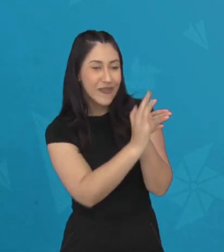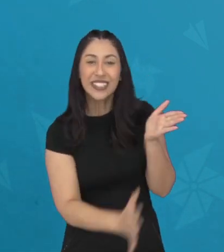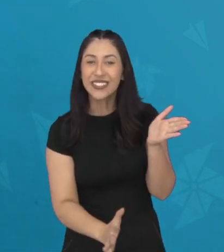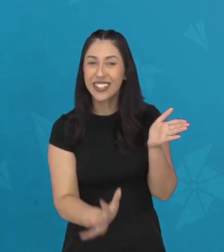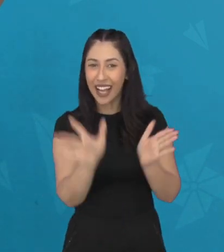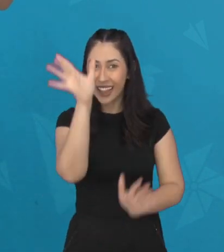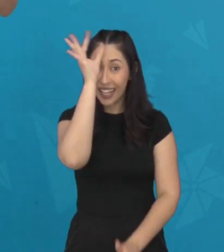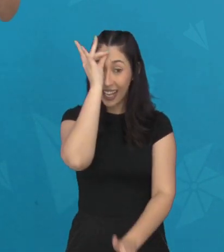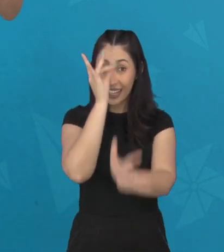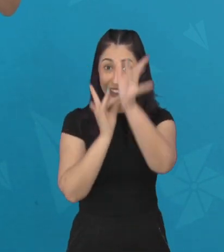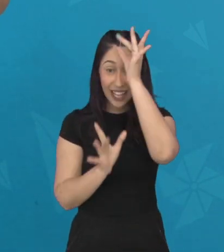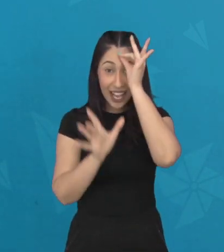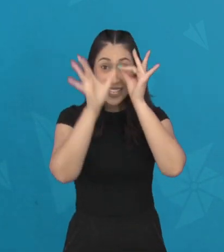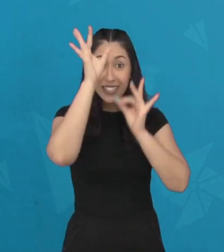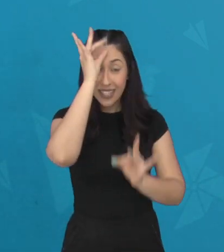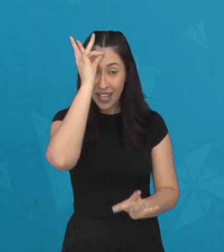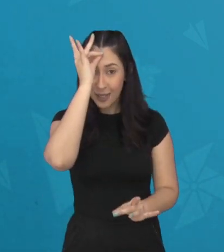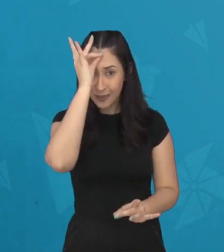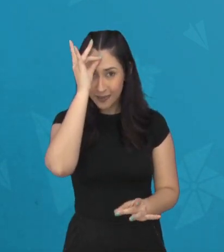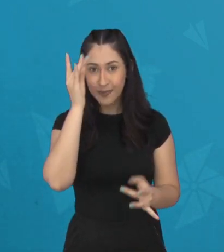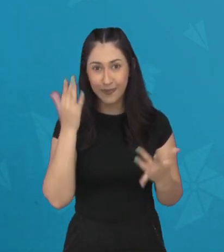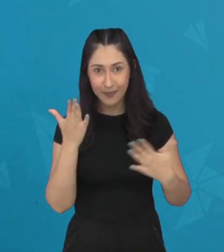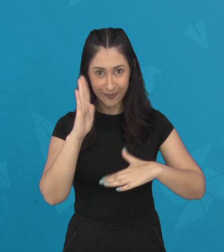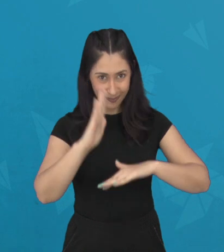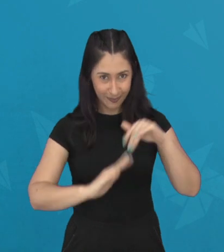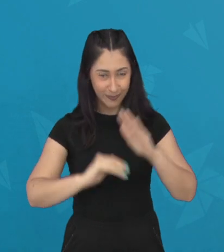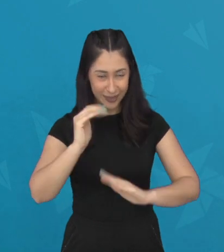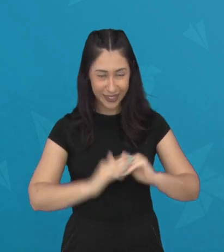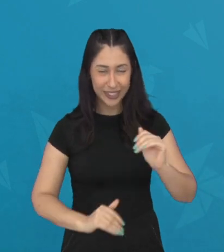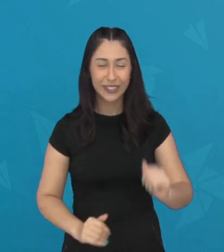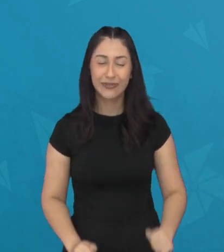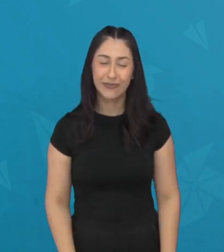né, vamos tentar ver eles aplicados a alguns exercícios.